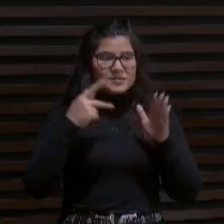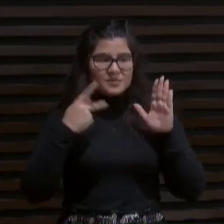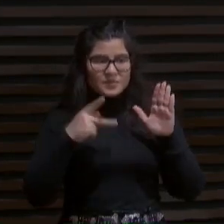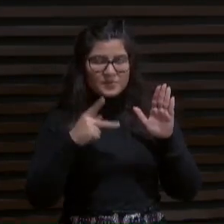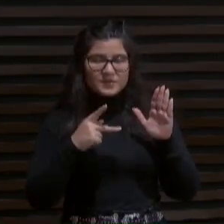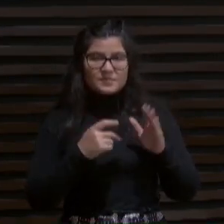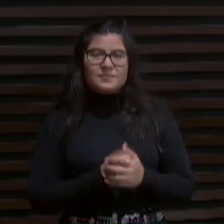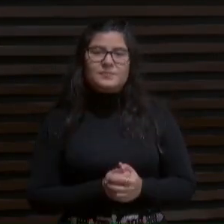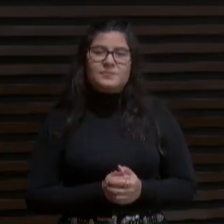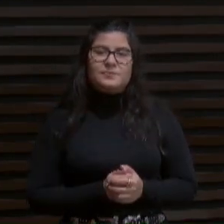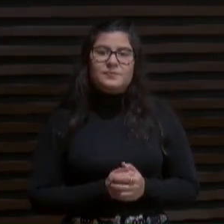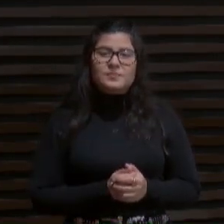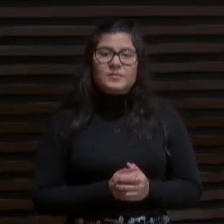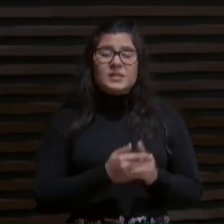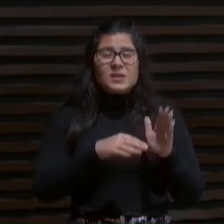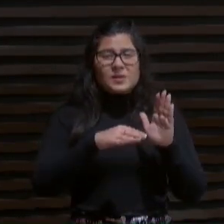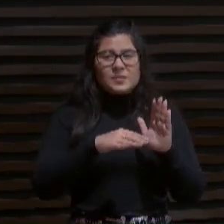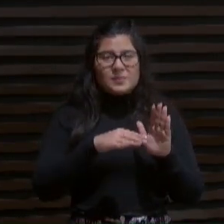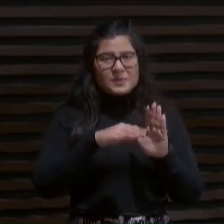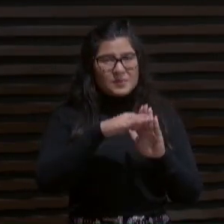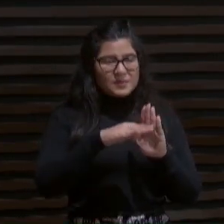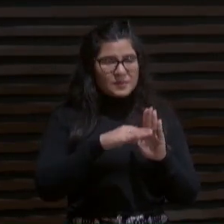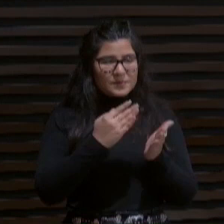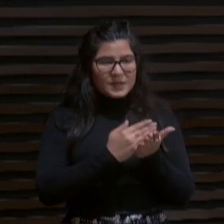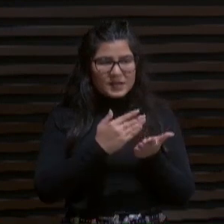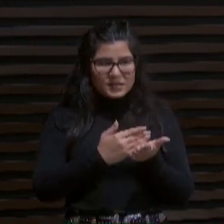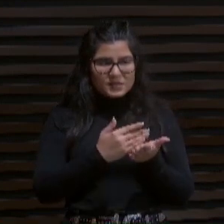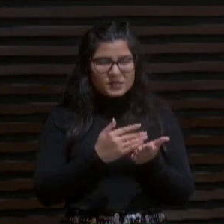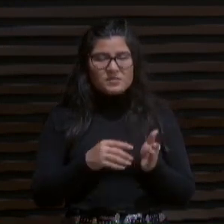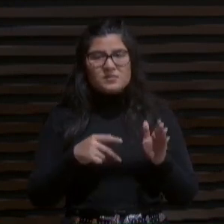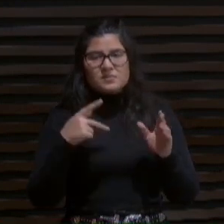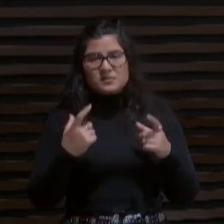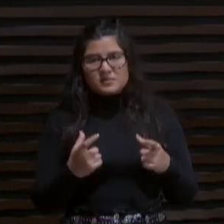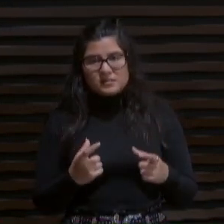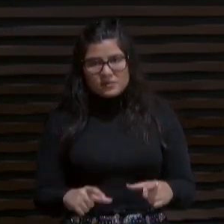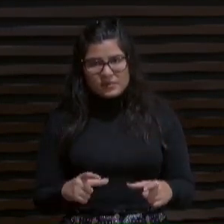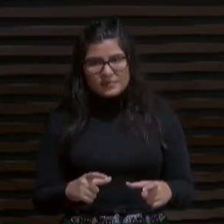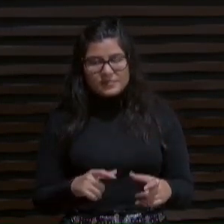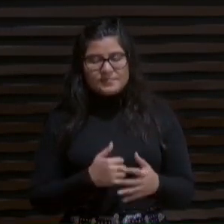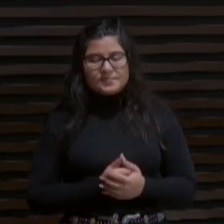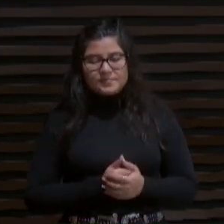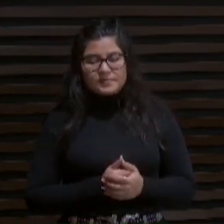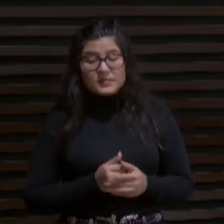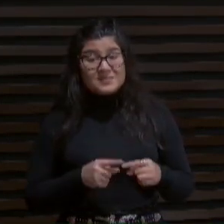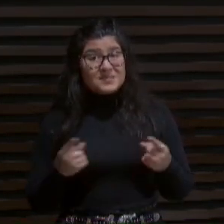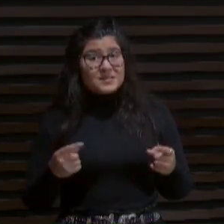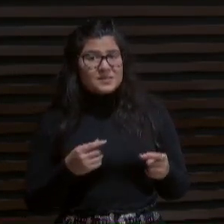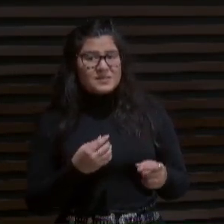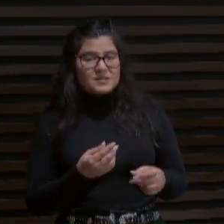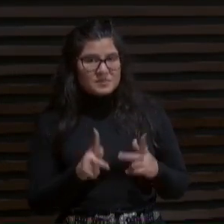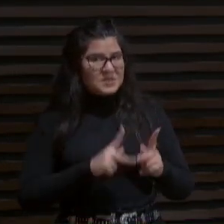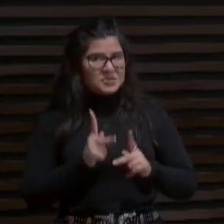primeira parte da terra que o Senhor prometeu dar a ele, que realmente pertenceria a ele. Porém, os moradores